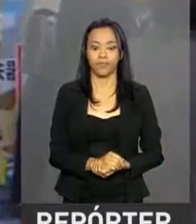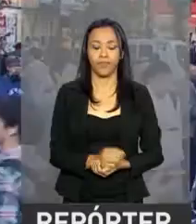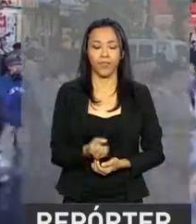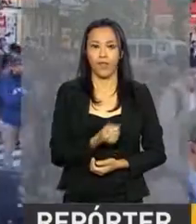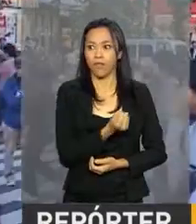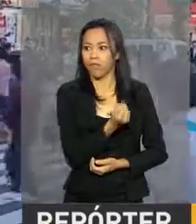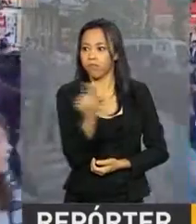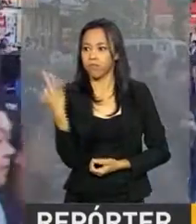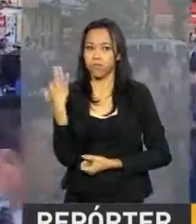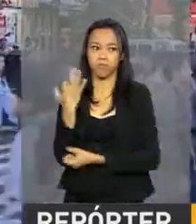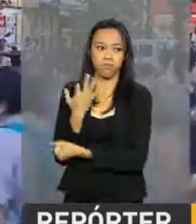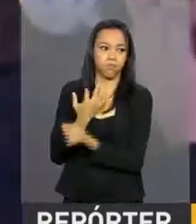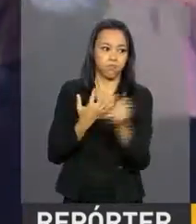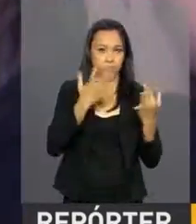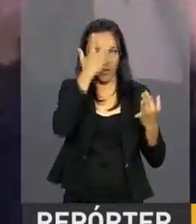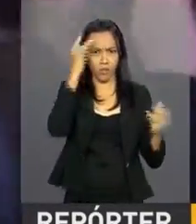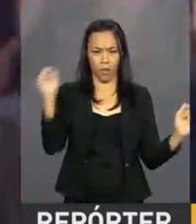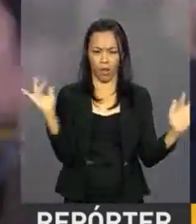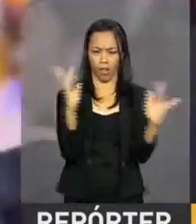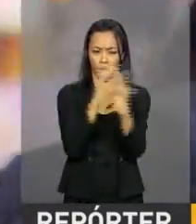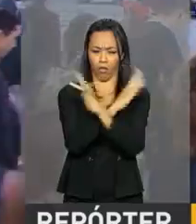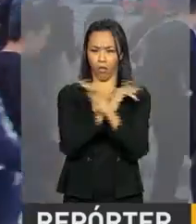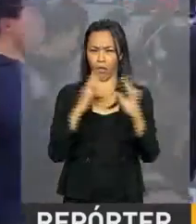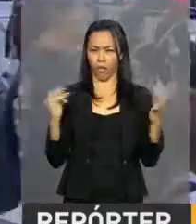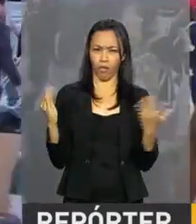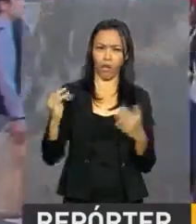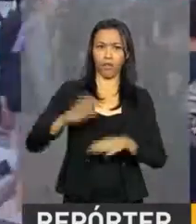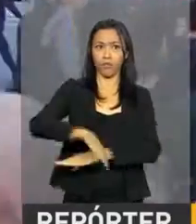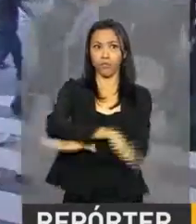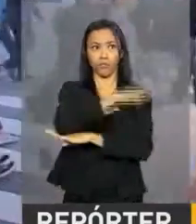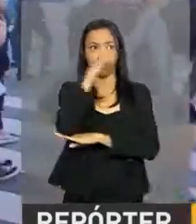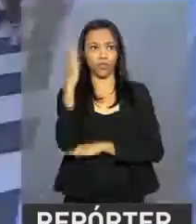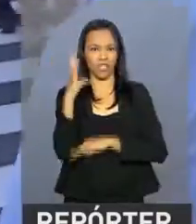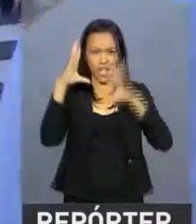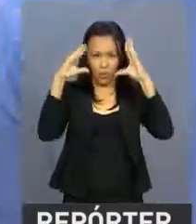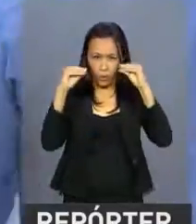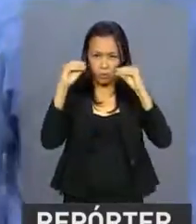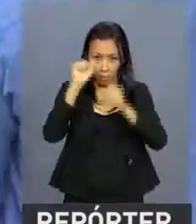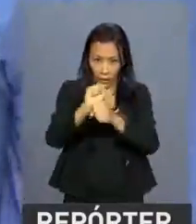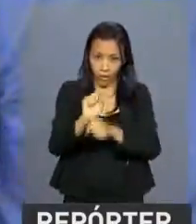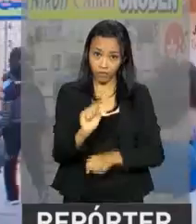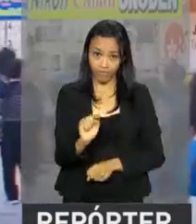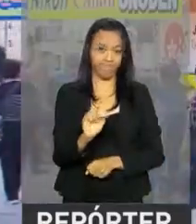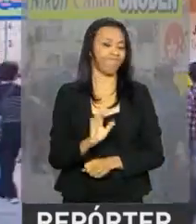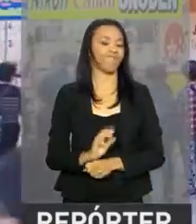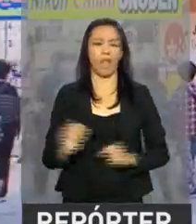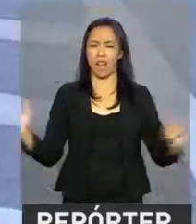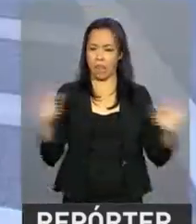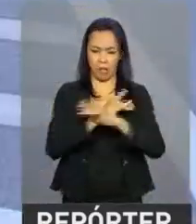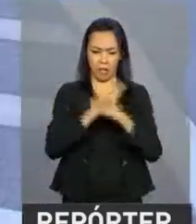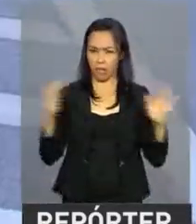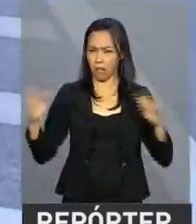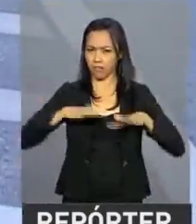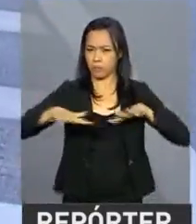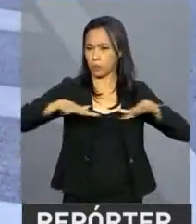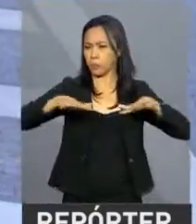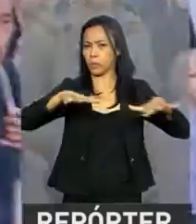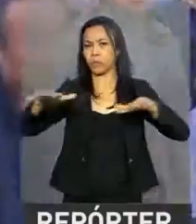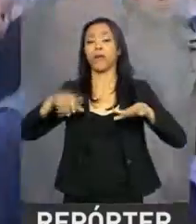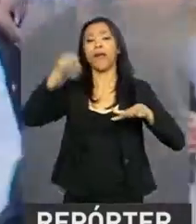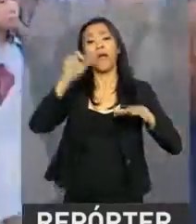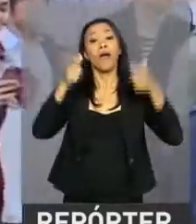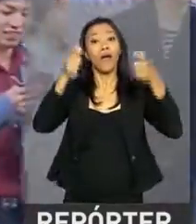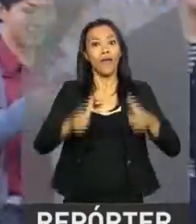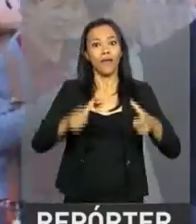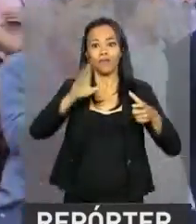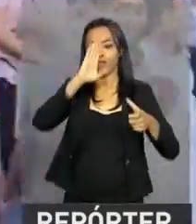Muita gente, de dia ou de noite, Tóquio não para. Nessa cosmopolita cidade da Ásia,